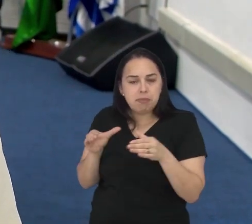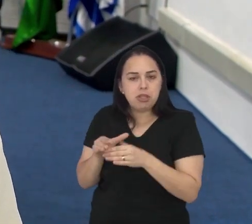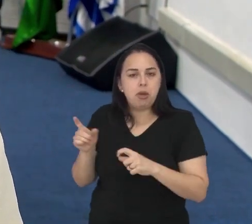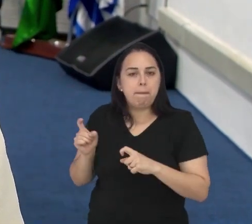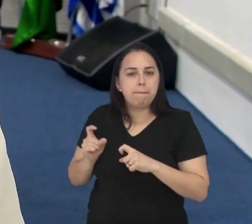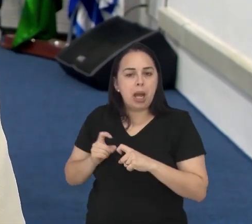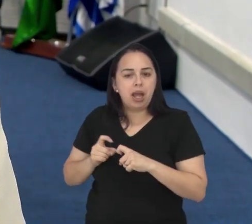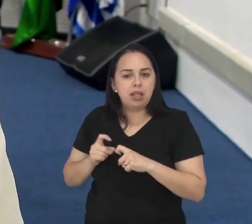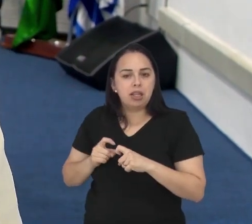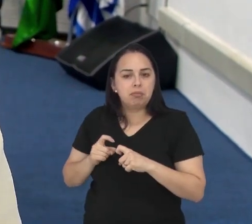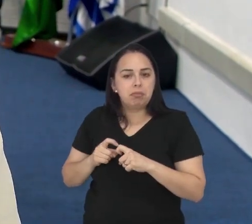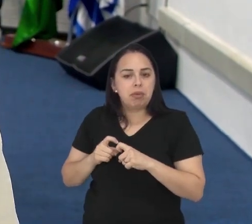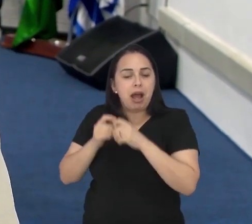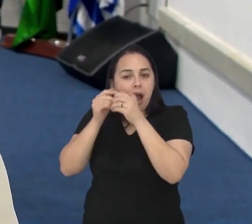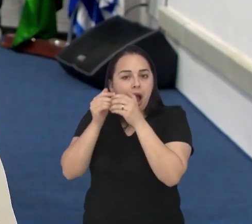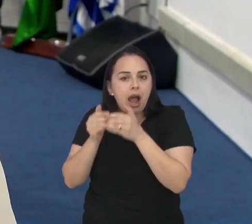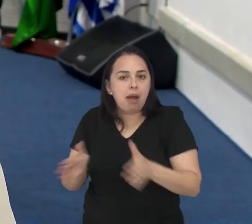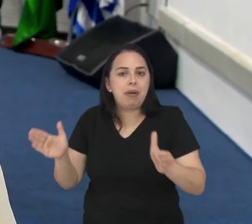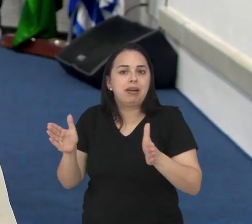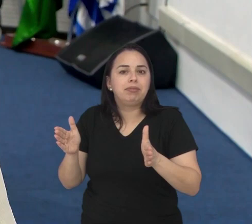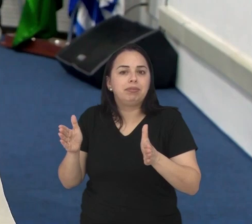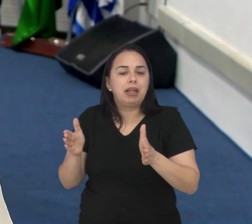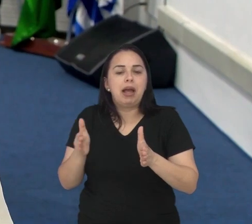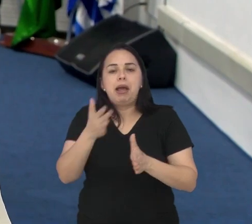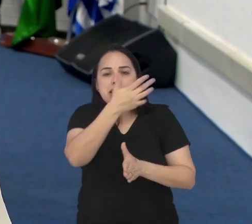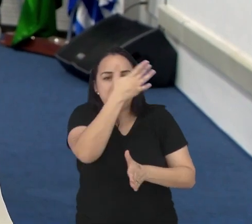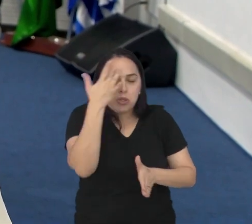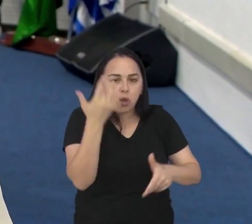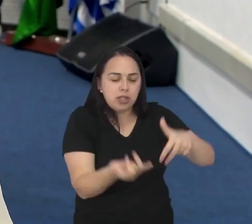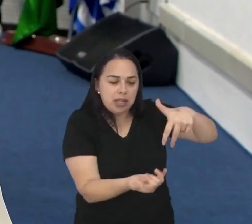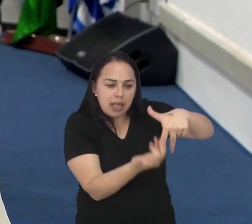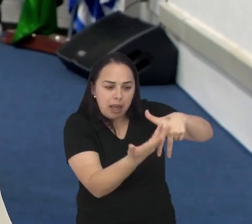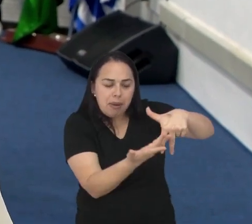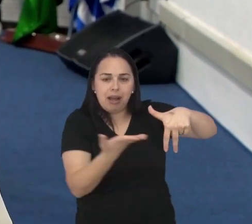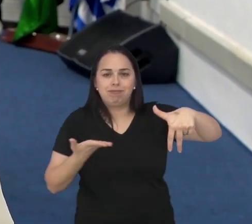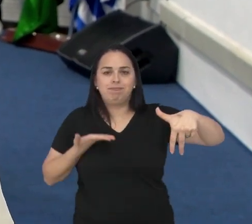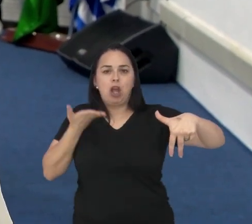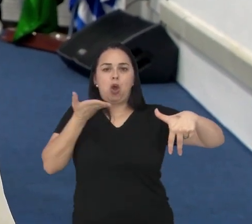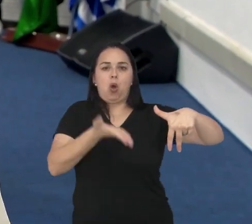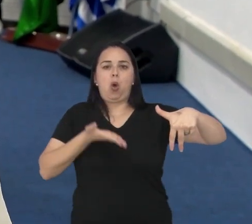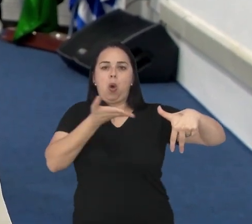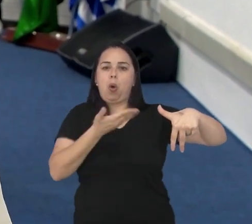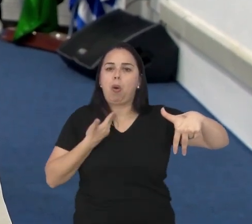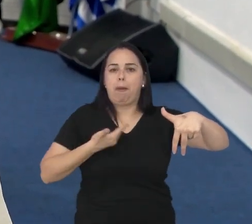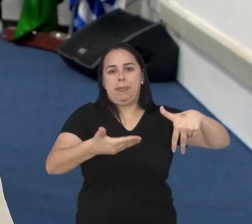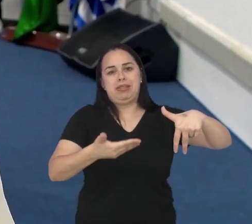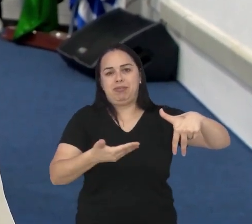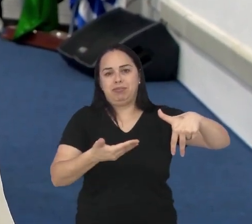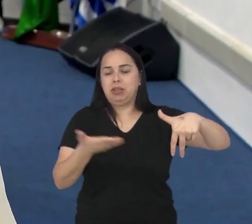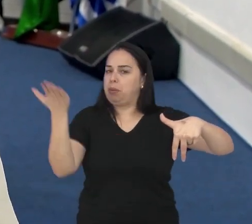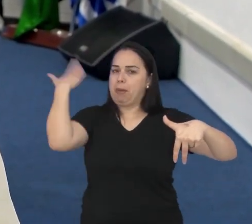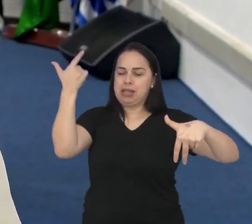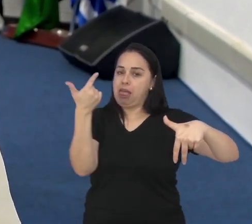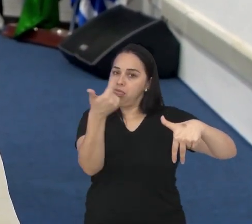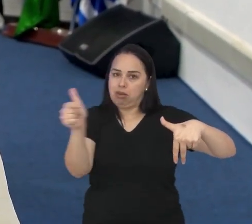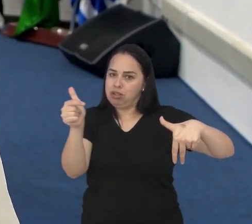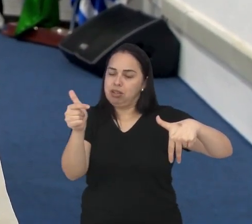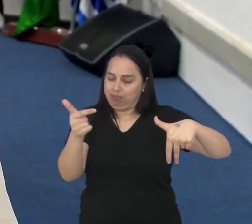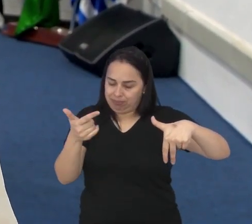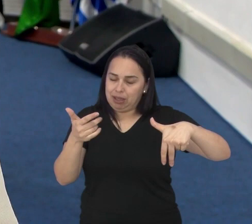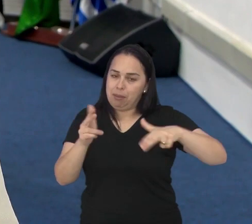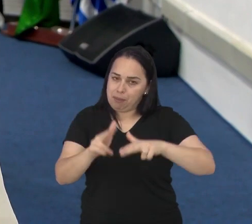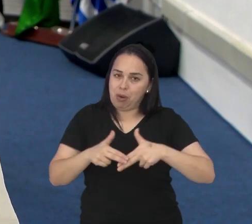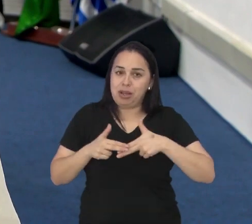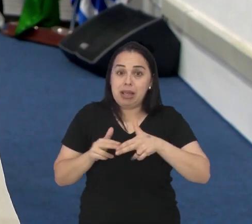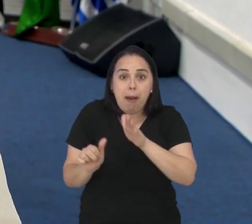de médicos para inaugurar o tratamento de queimados que na cidade não tinha. Então, na